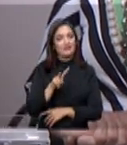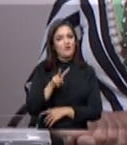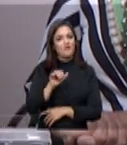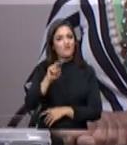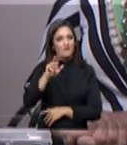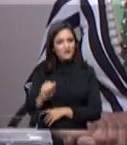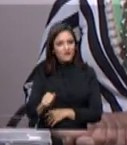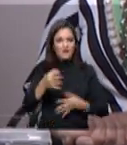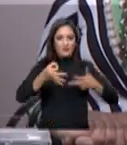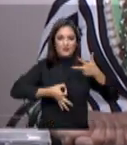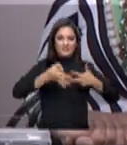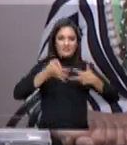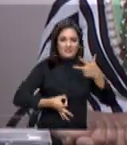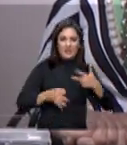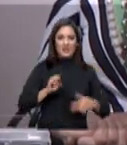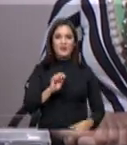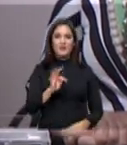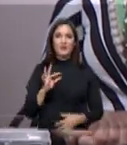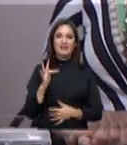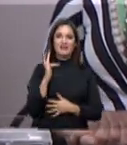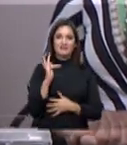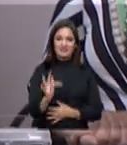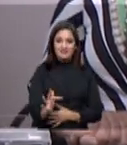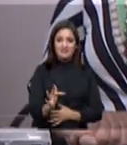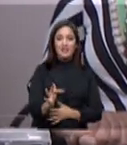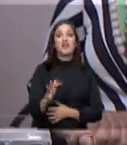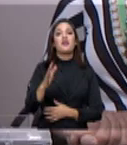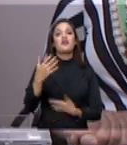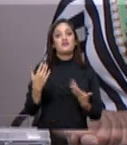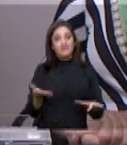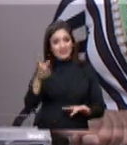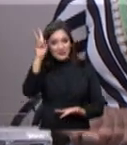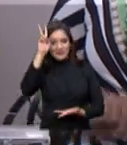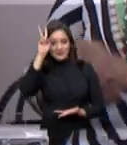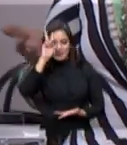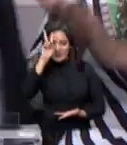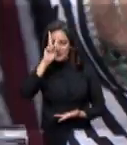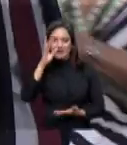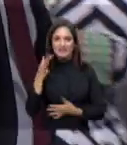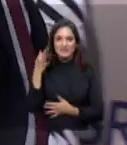Judiciário, viva o Supremo Tribunal Federal, sua memória e seu futuro.